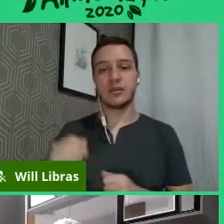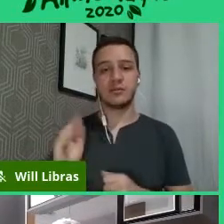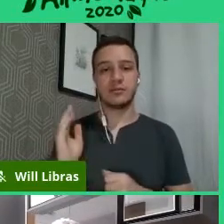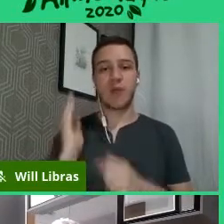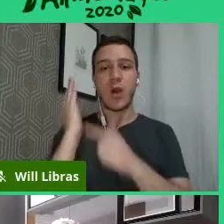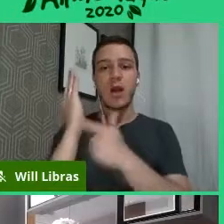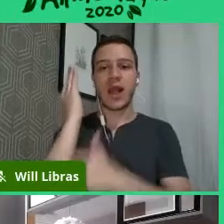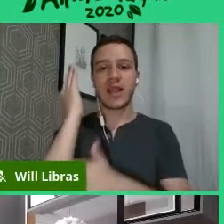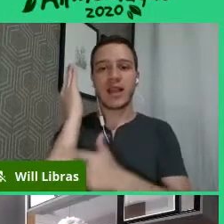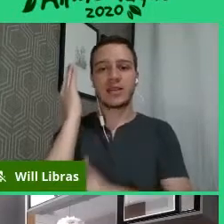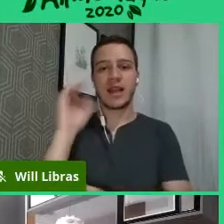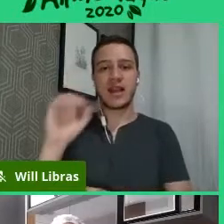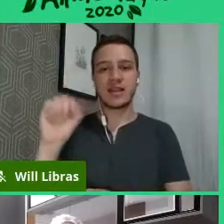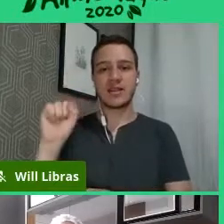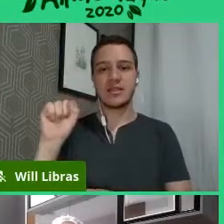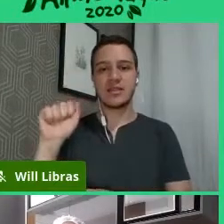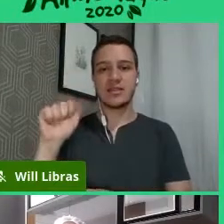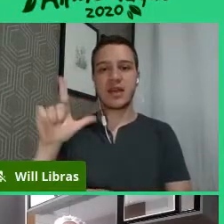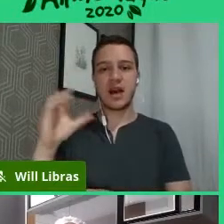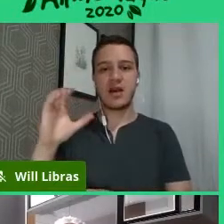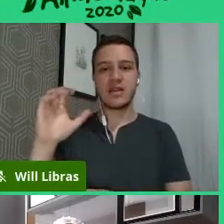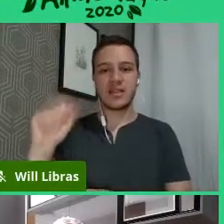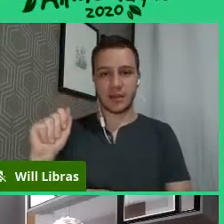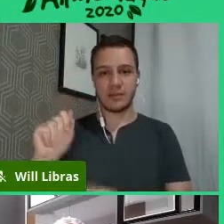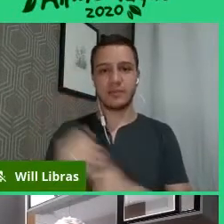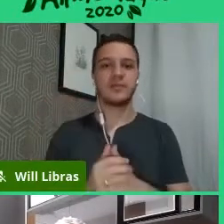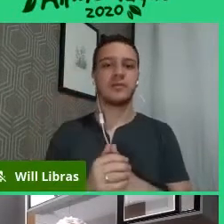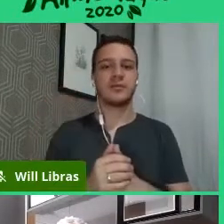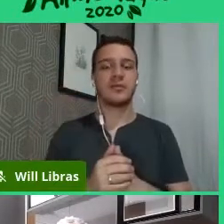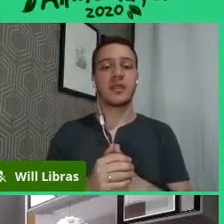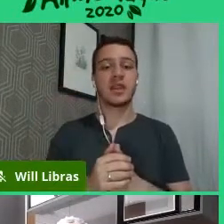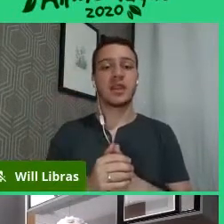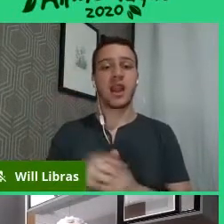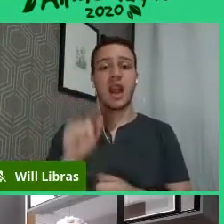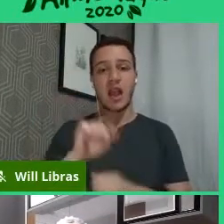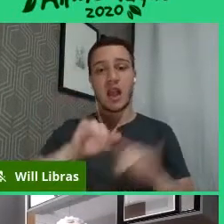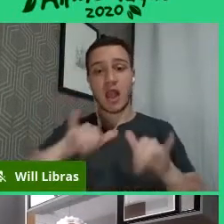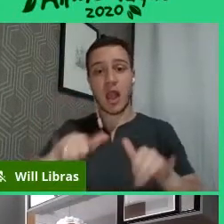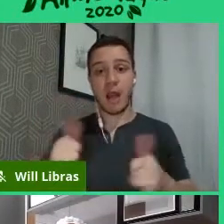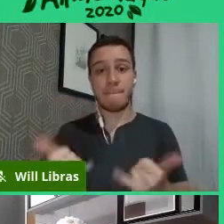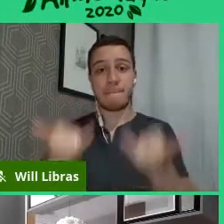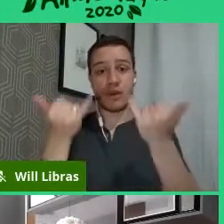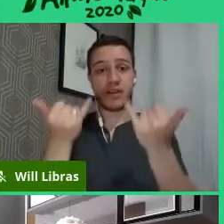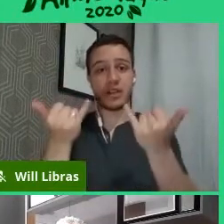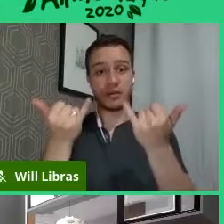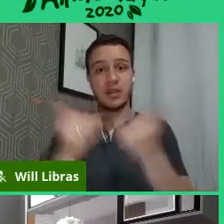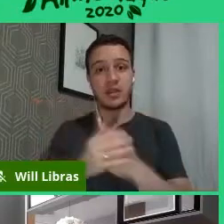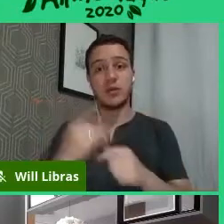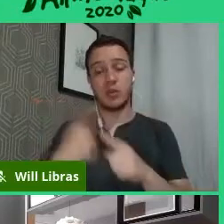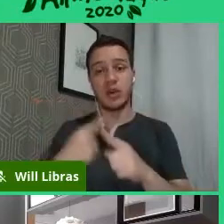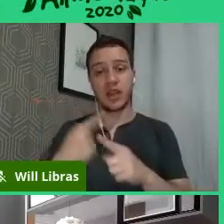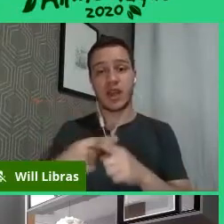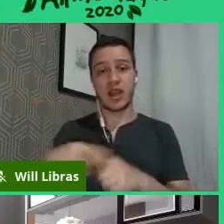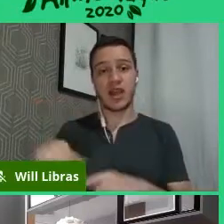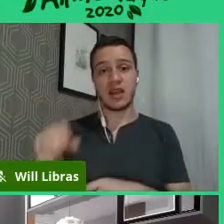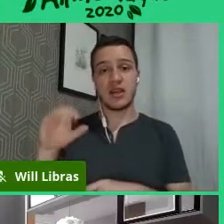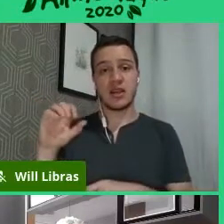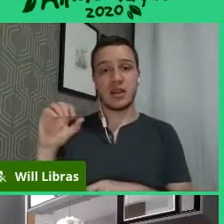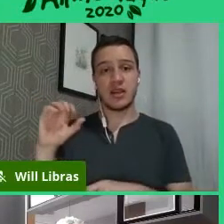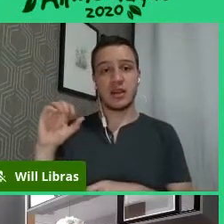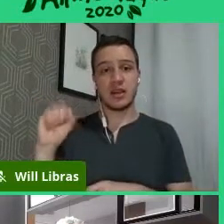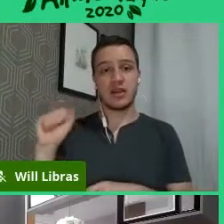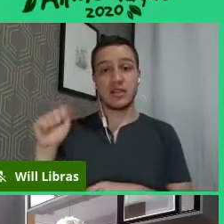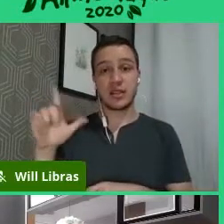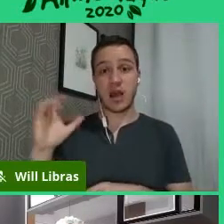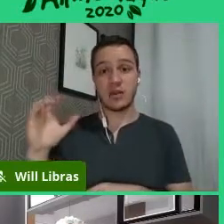de salsa, né? Então, aqui entra a parte do aproveitamento, né? Porque a salsa, ela não é só as